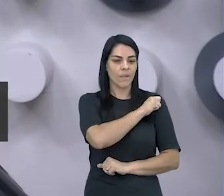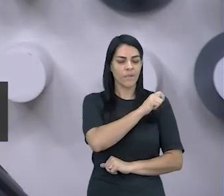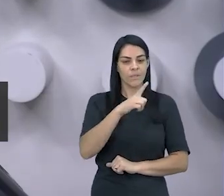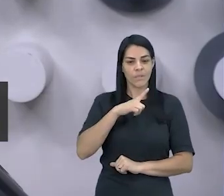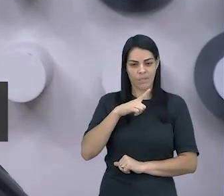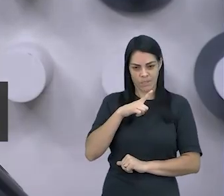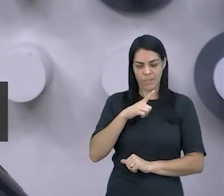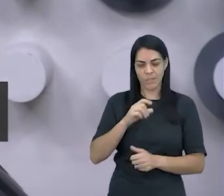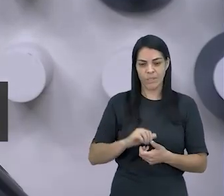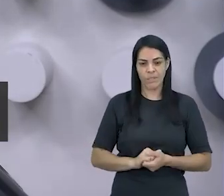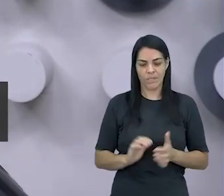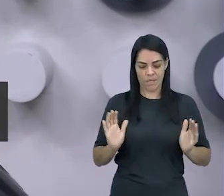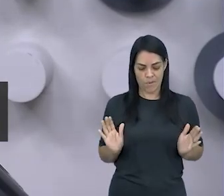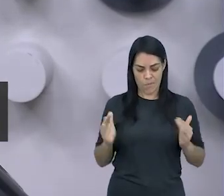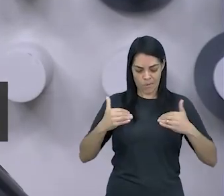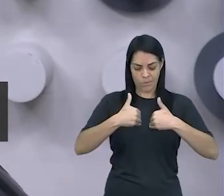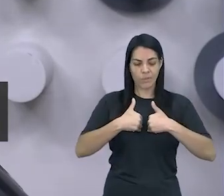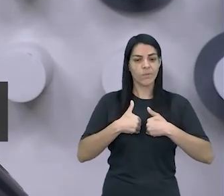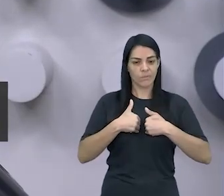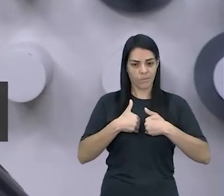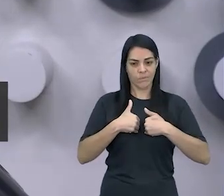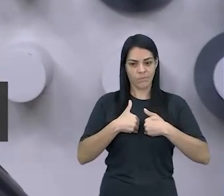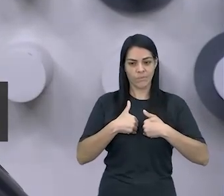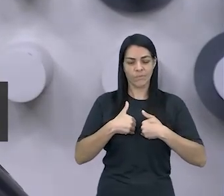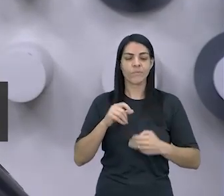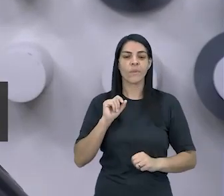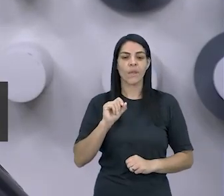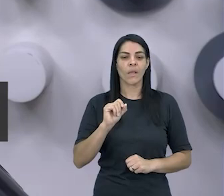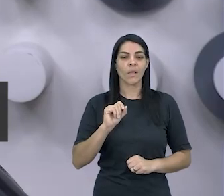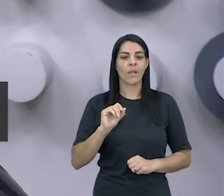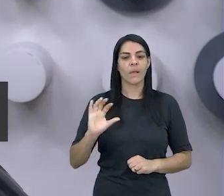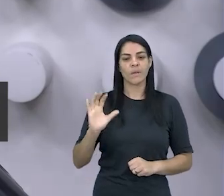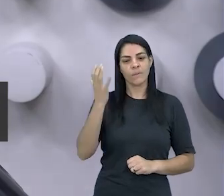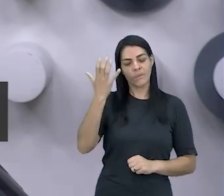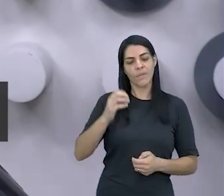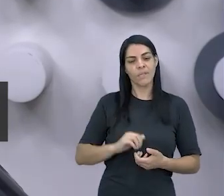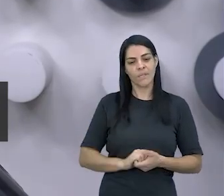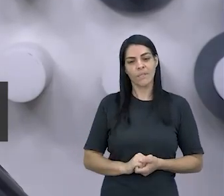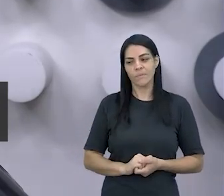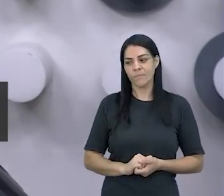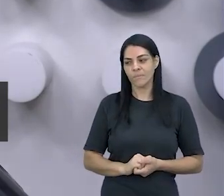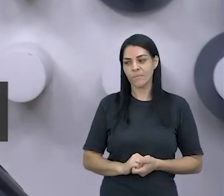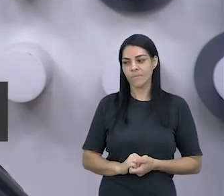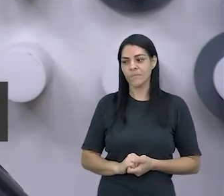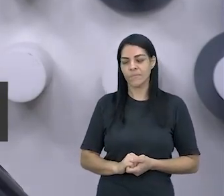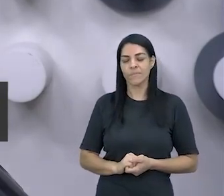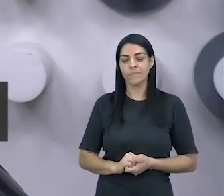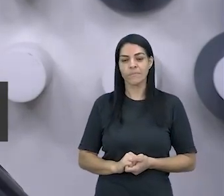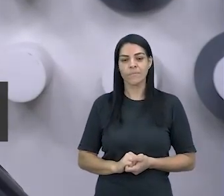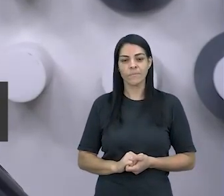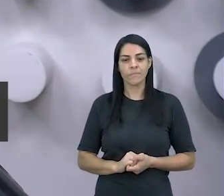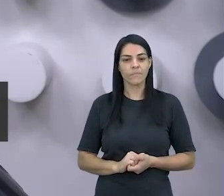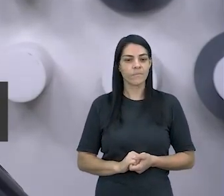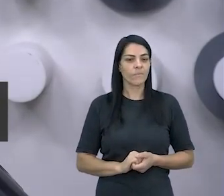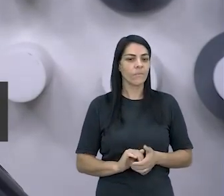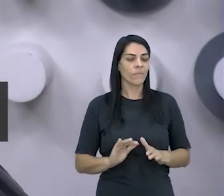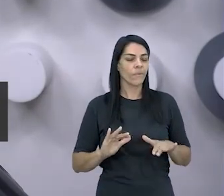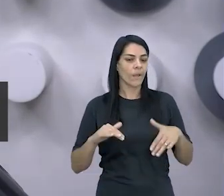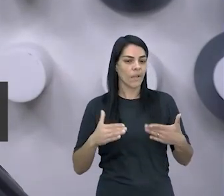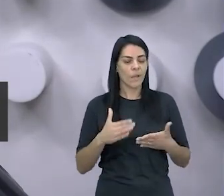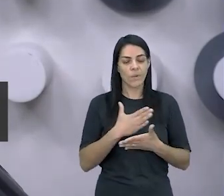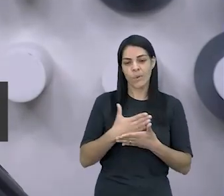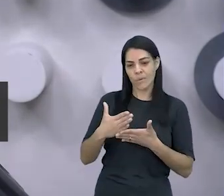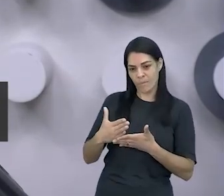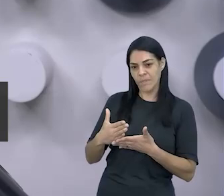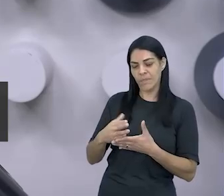tinha um grau elevado de autismo. E assim, eu confesso que a início,